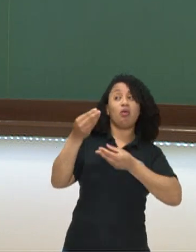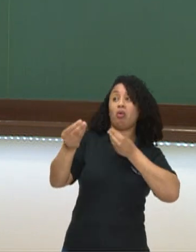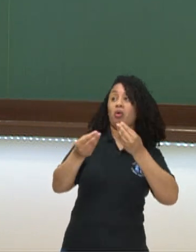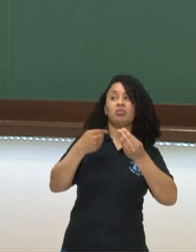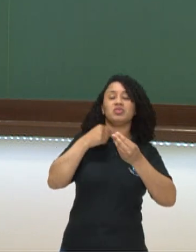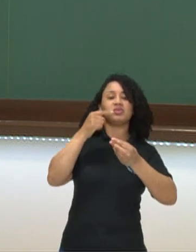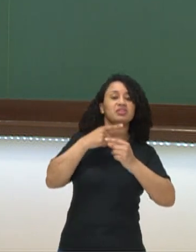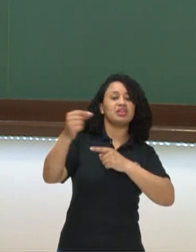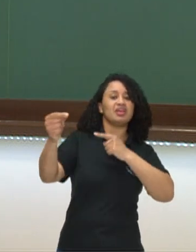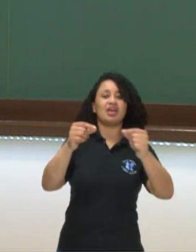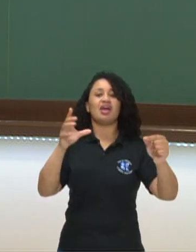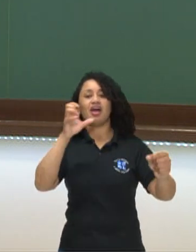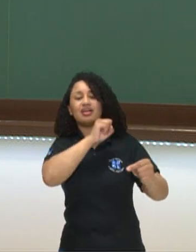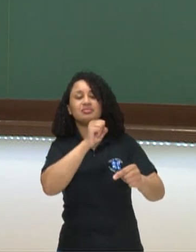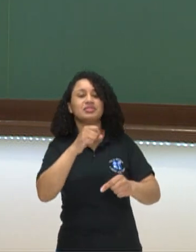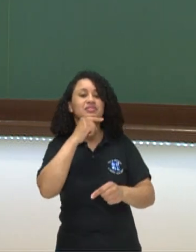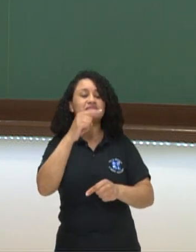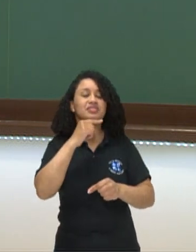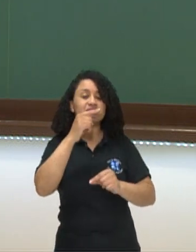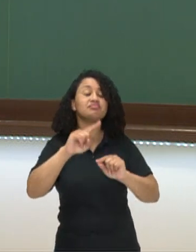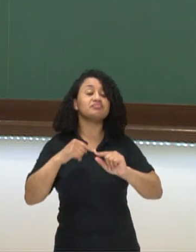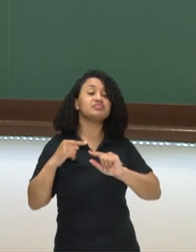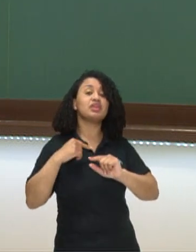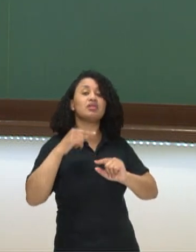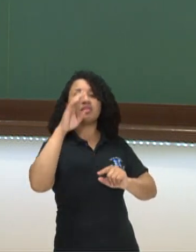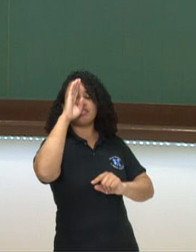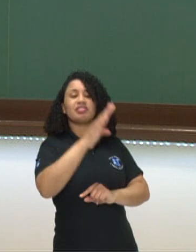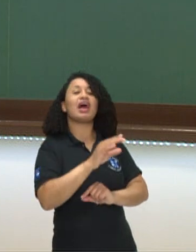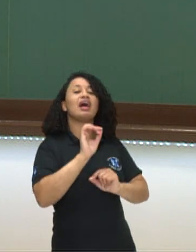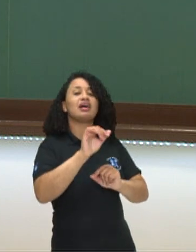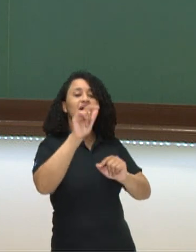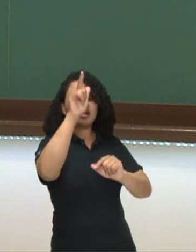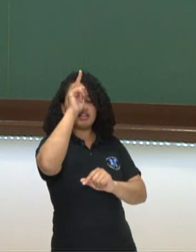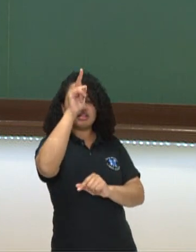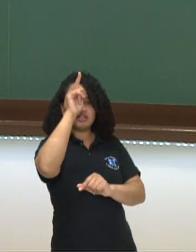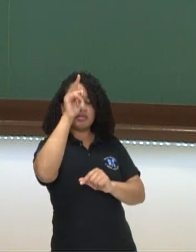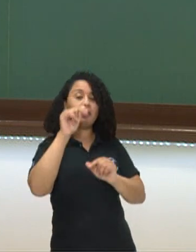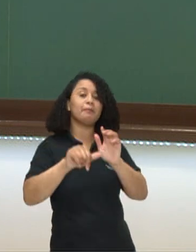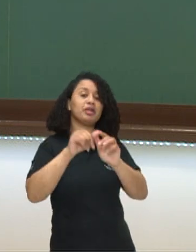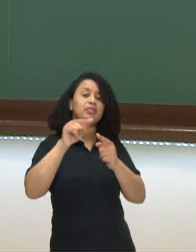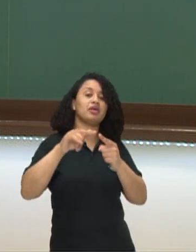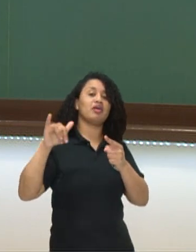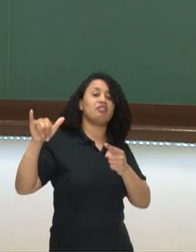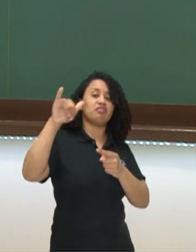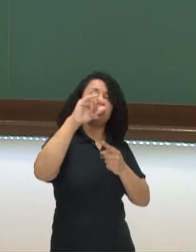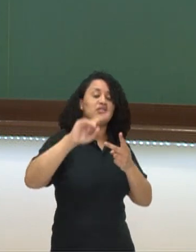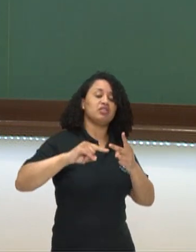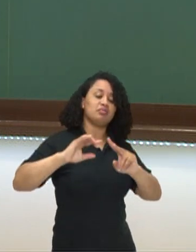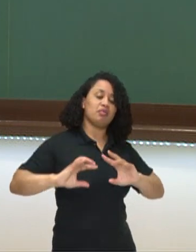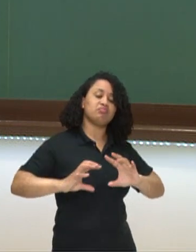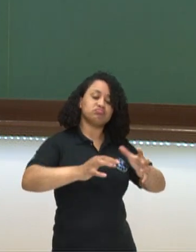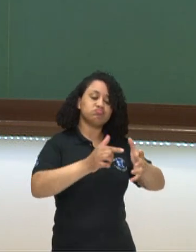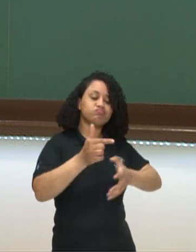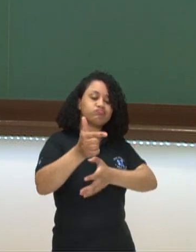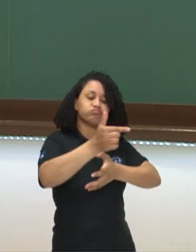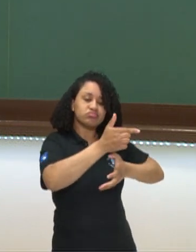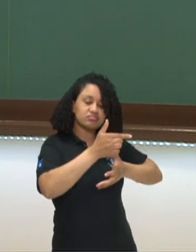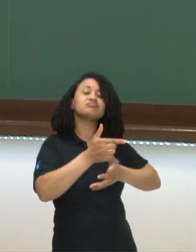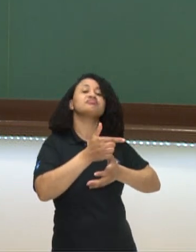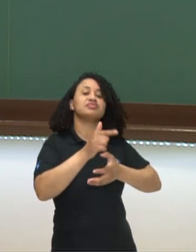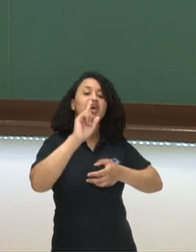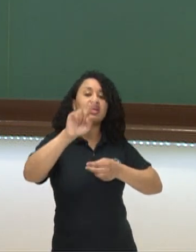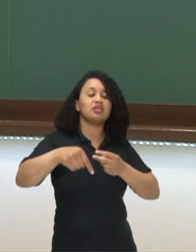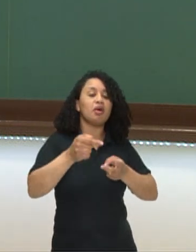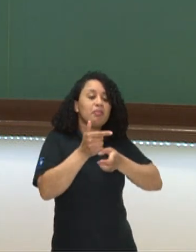com rapidez. Então os ataques alemães eram surpresas, usando primeiro os aviões, depois os tanques e aí vindo a